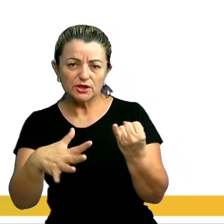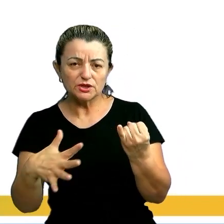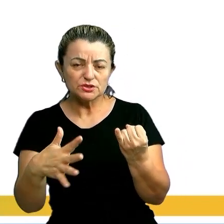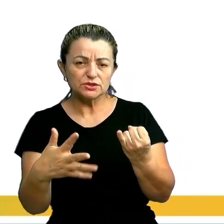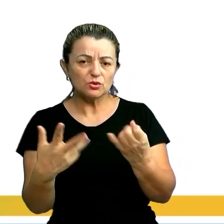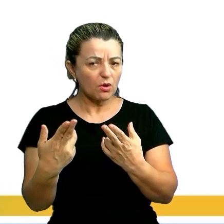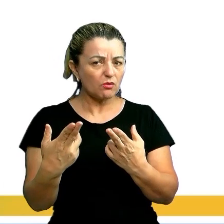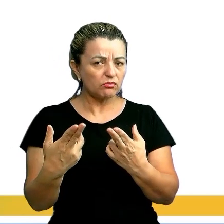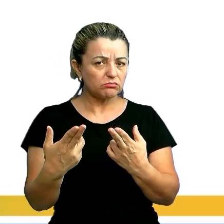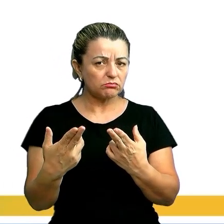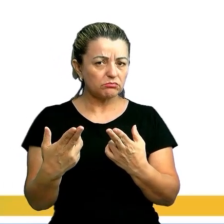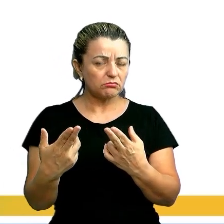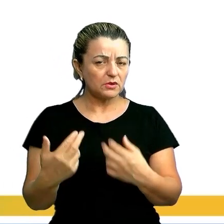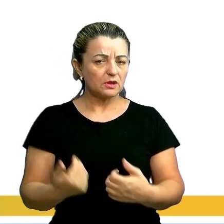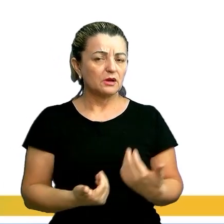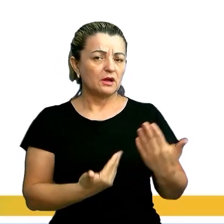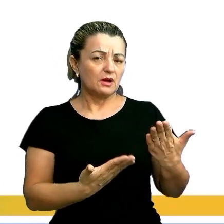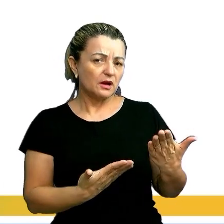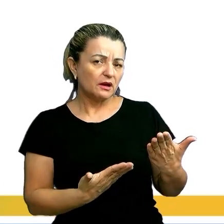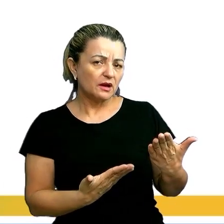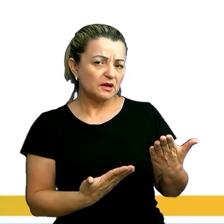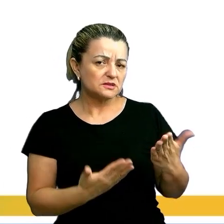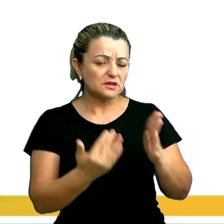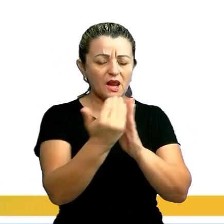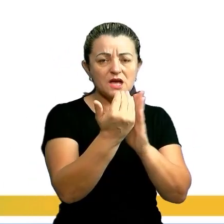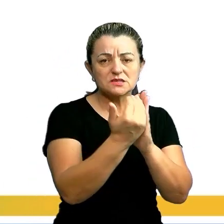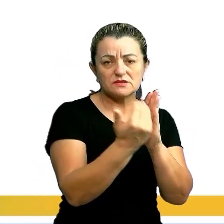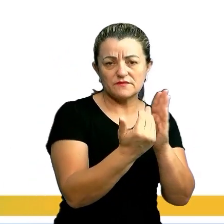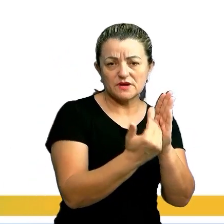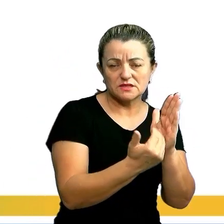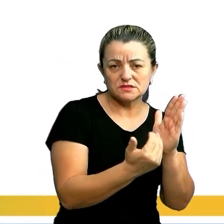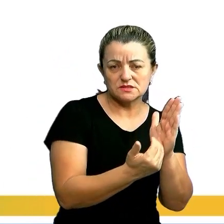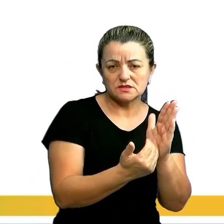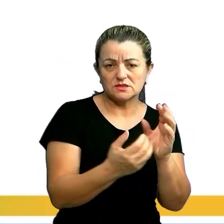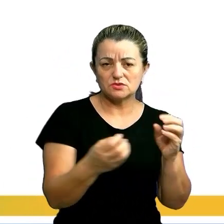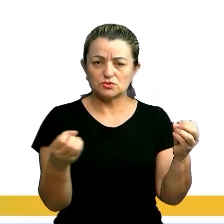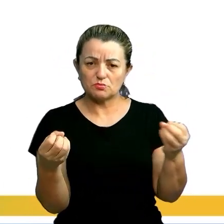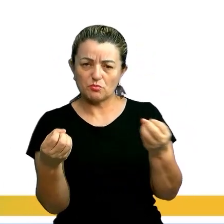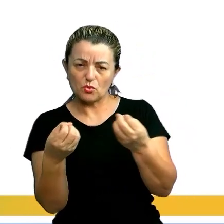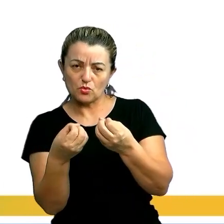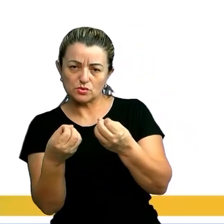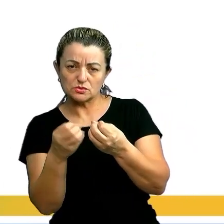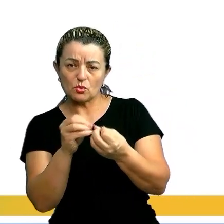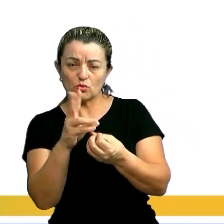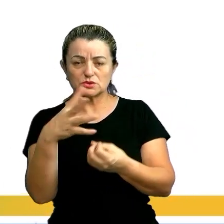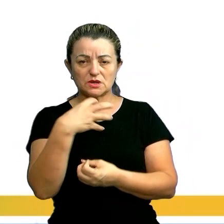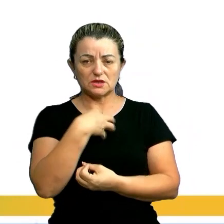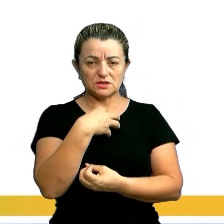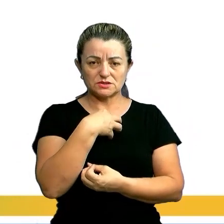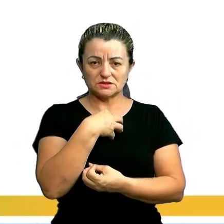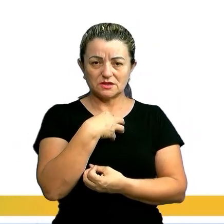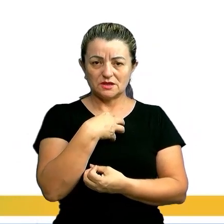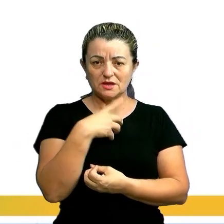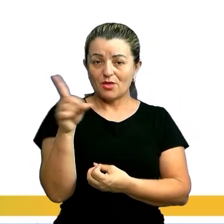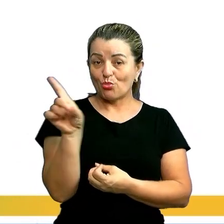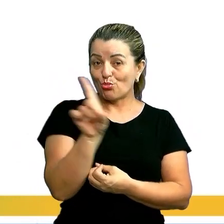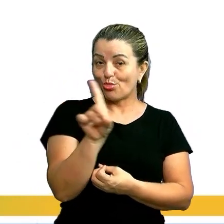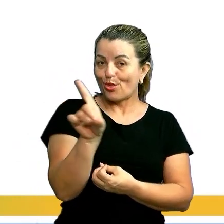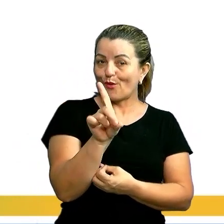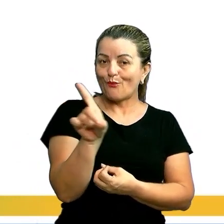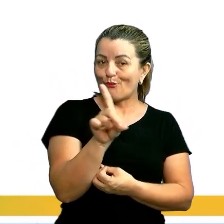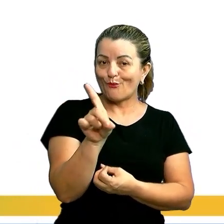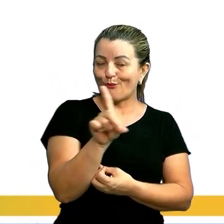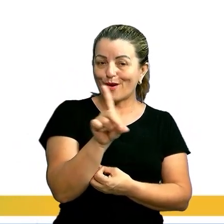Essa classificação de proximidade aí, ou apenas de característica, não é uma